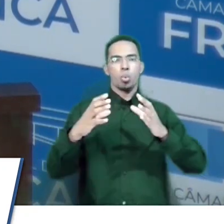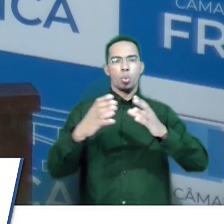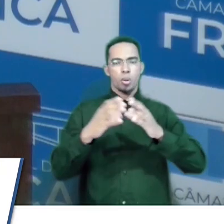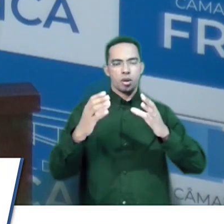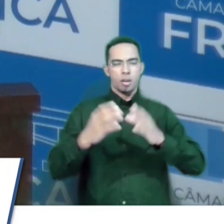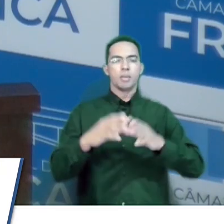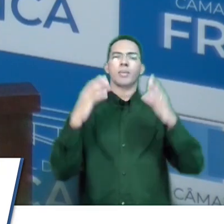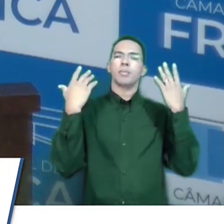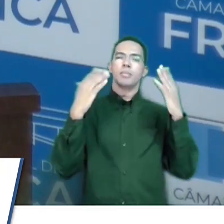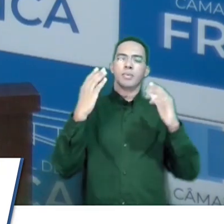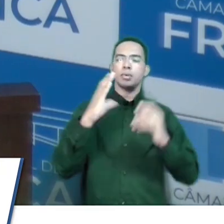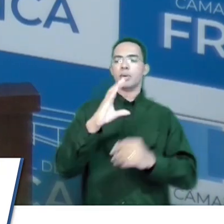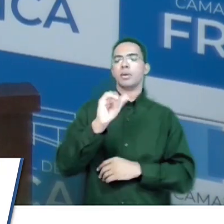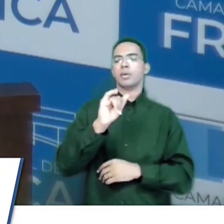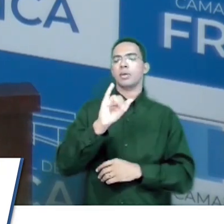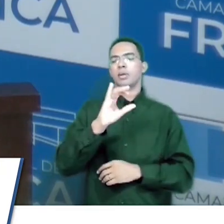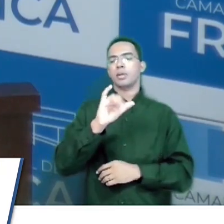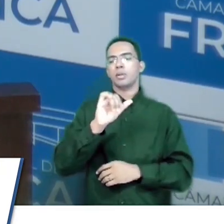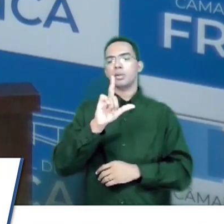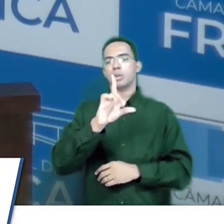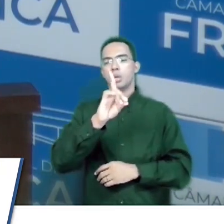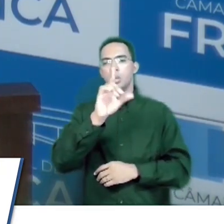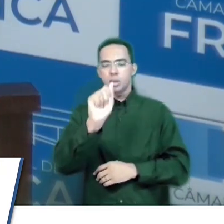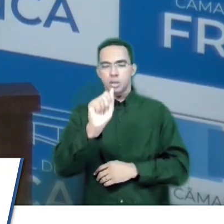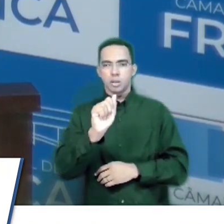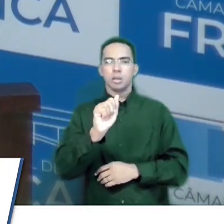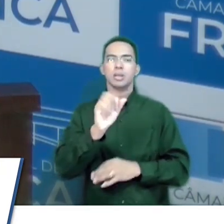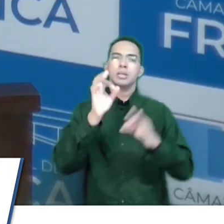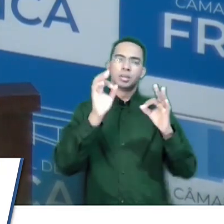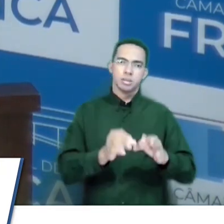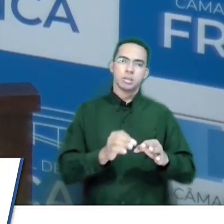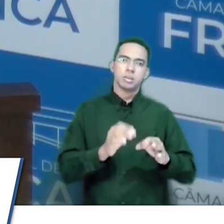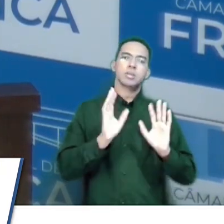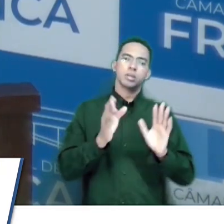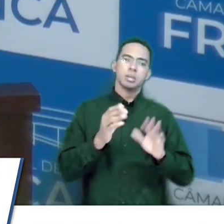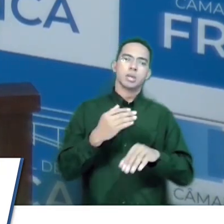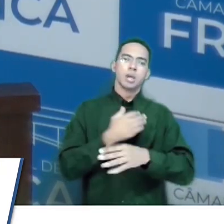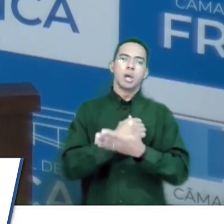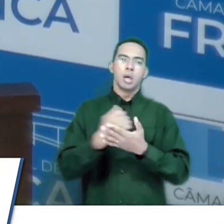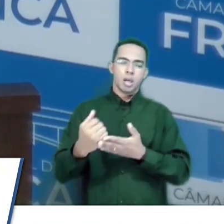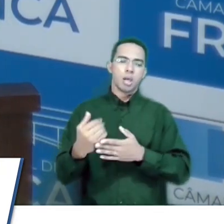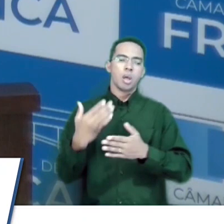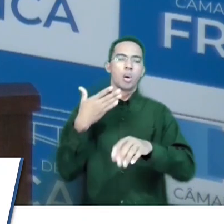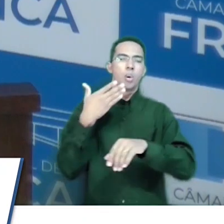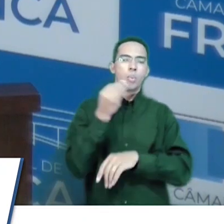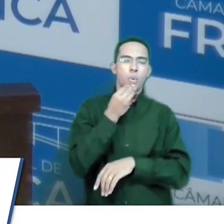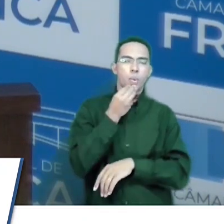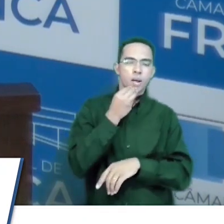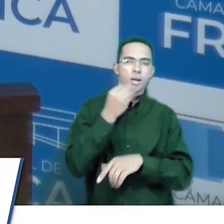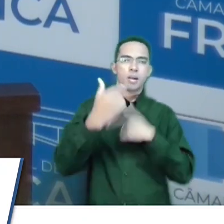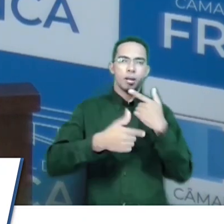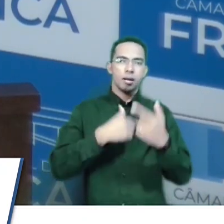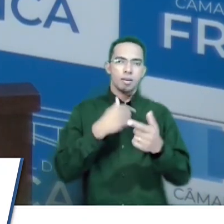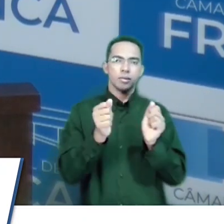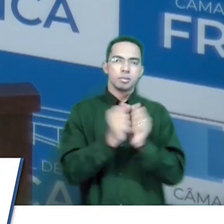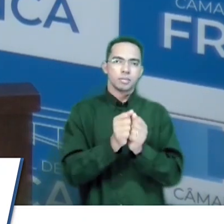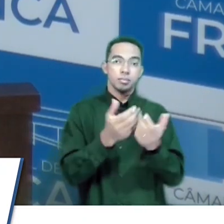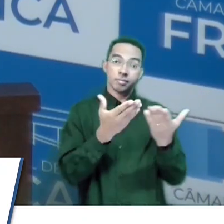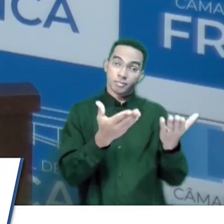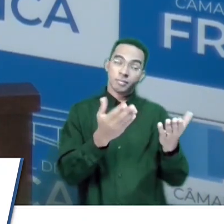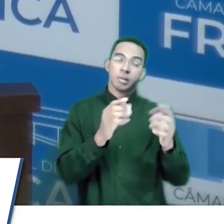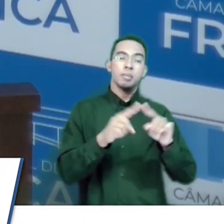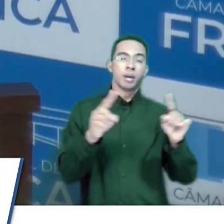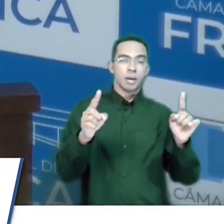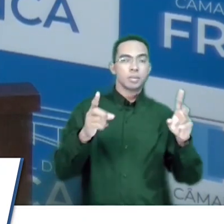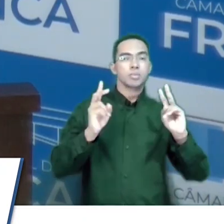pelo trabalho que faz. Por onde você já passou, já tive a oportunidade de trabalhar com você também, mas continua sendo